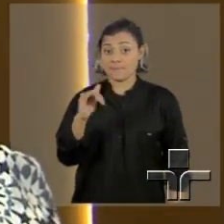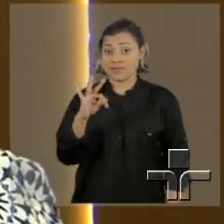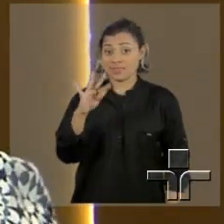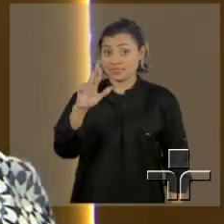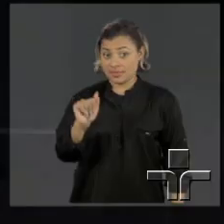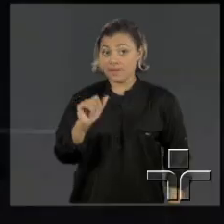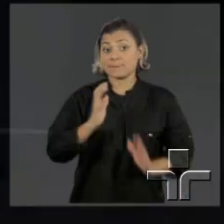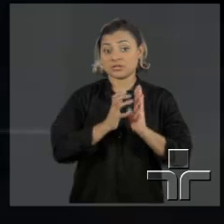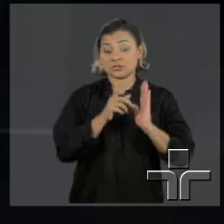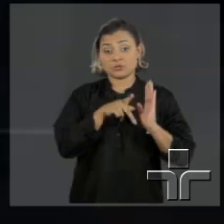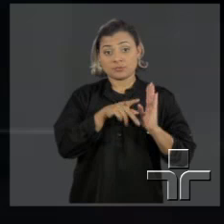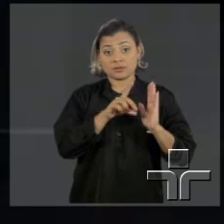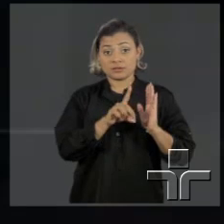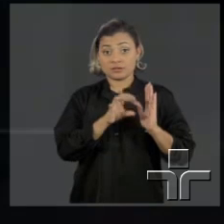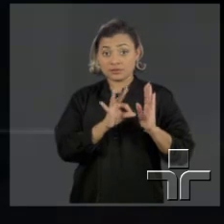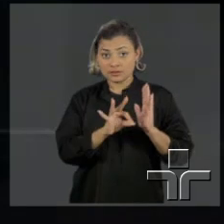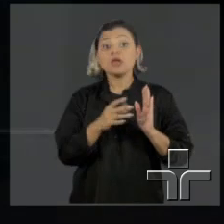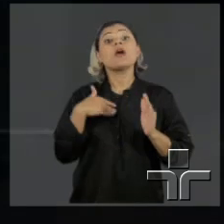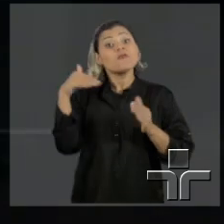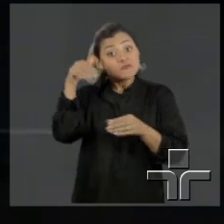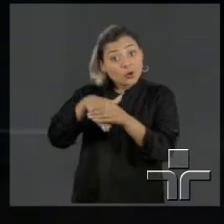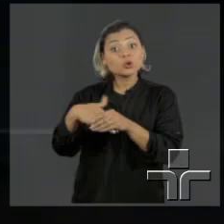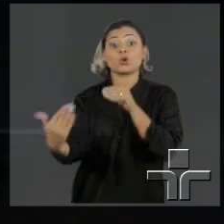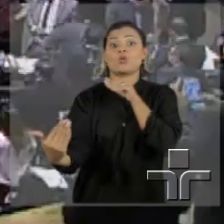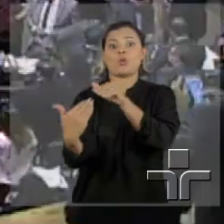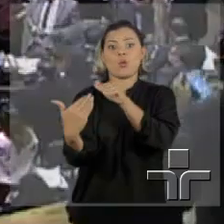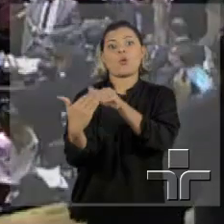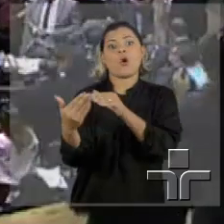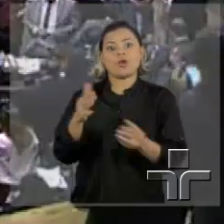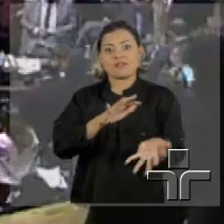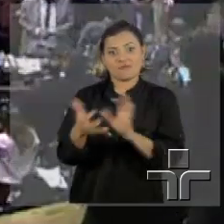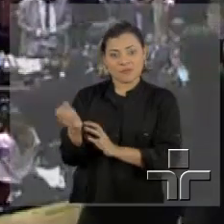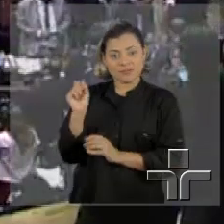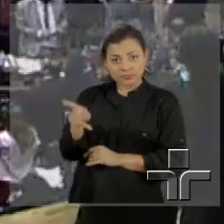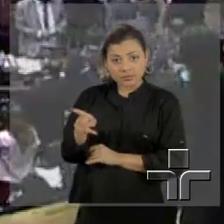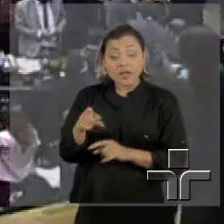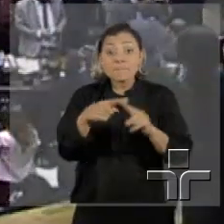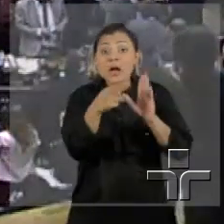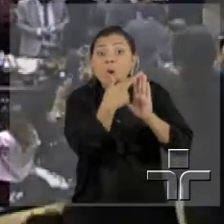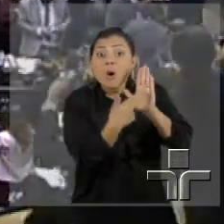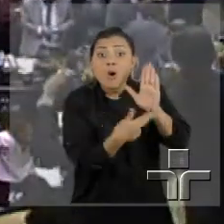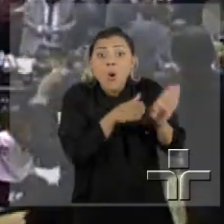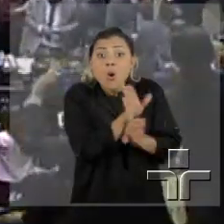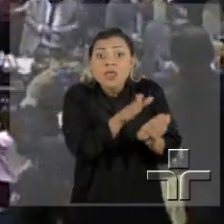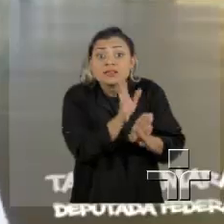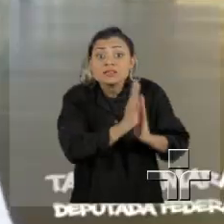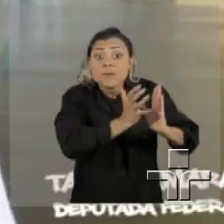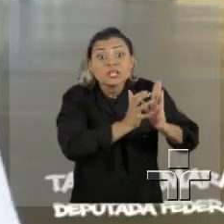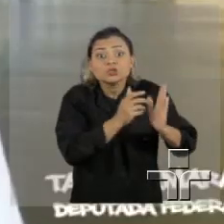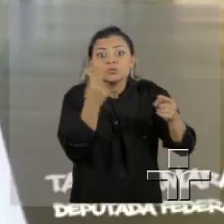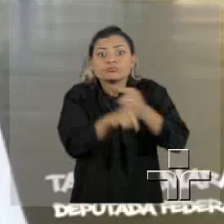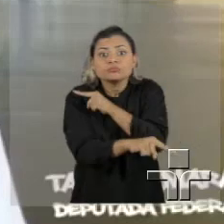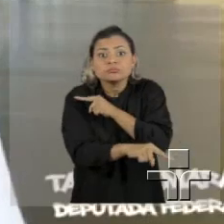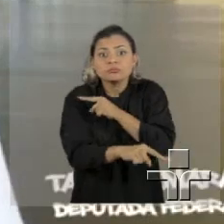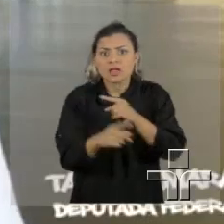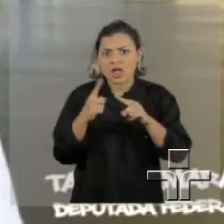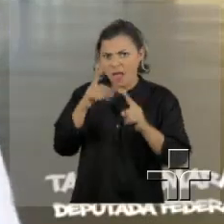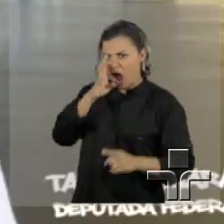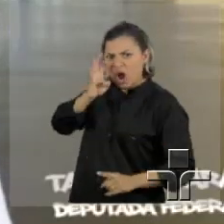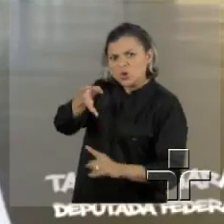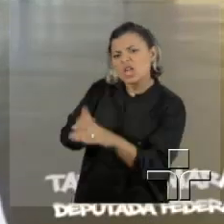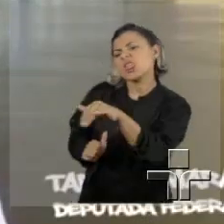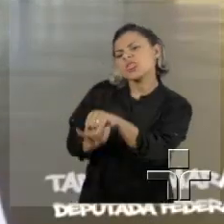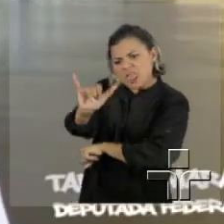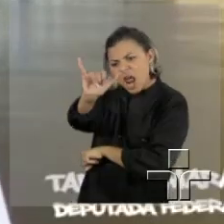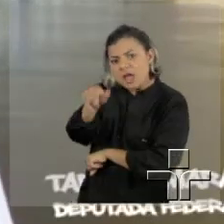do PDT, que votou a favor da reforma, contrariando orientação partidária. Acusada de traição,